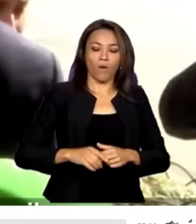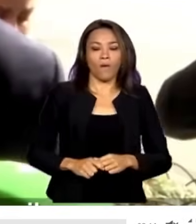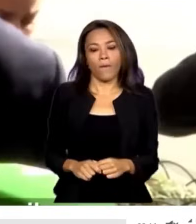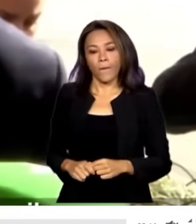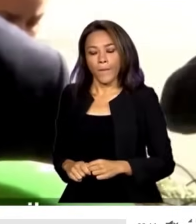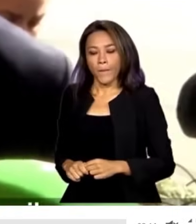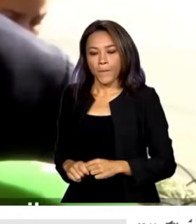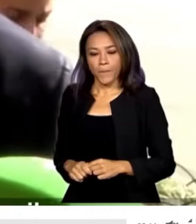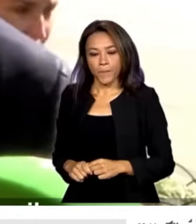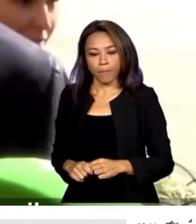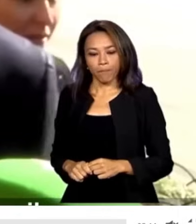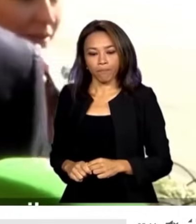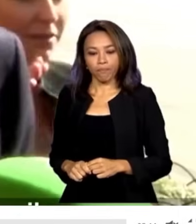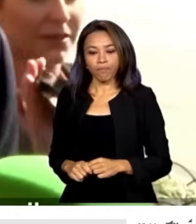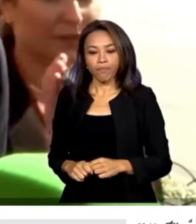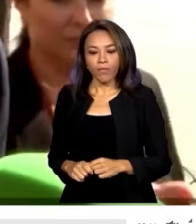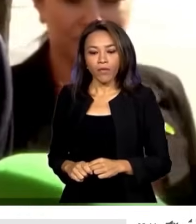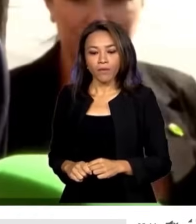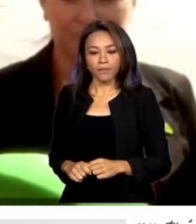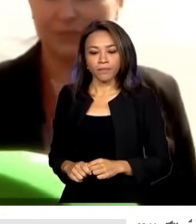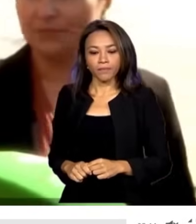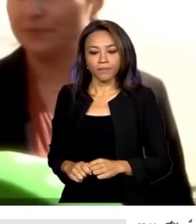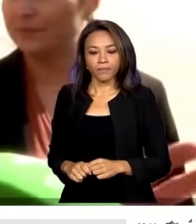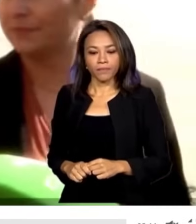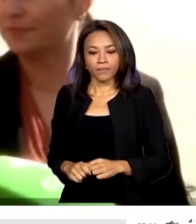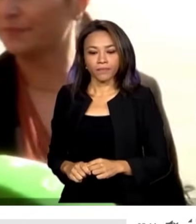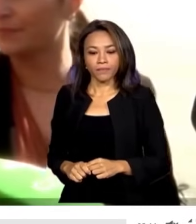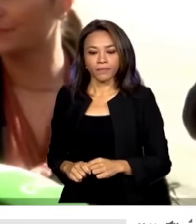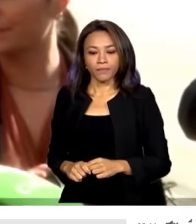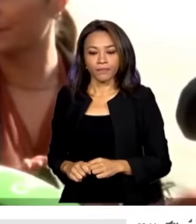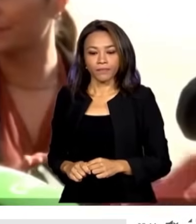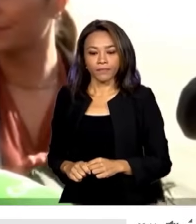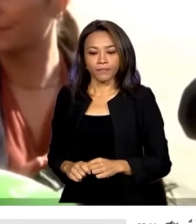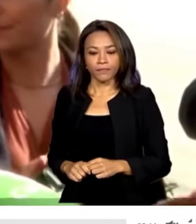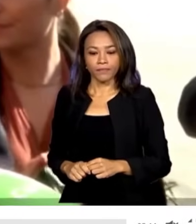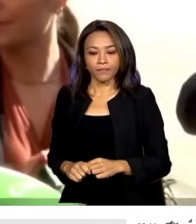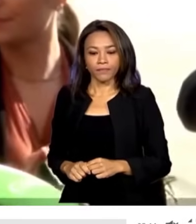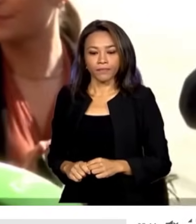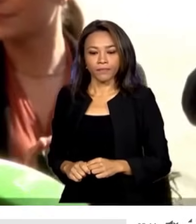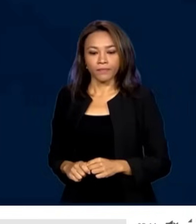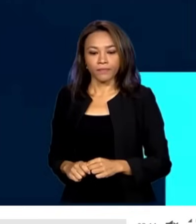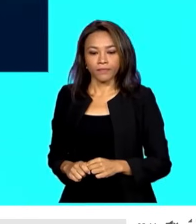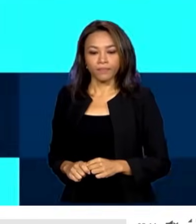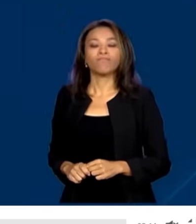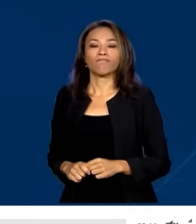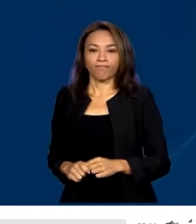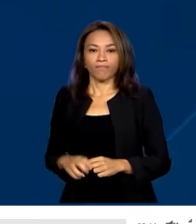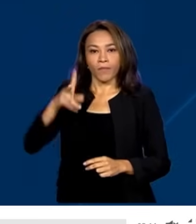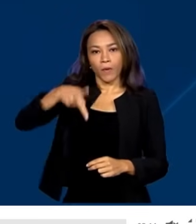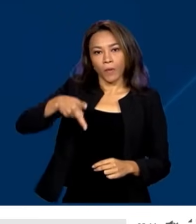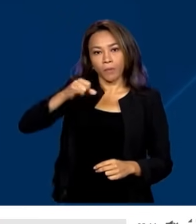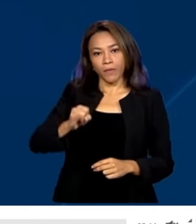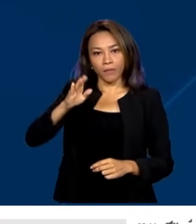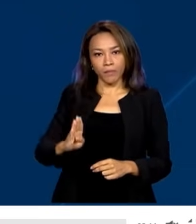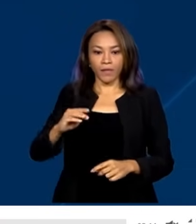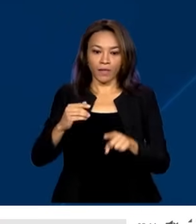trabalhadores e trabalhadoras que segundo Planalto pretende promover o trabalho Digno em colaboração com os Estados